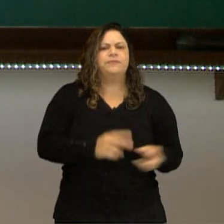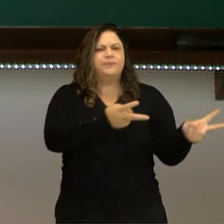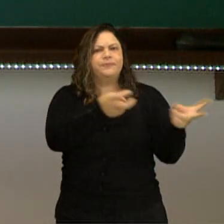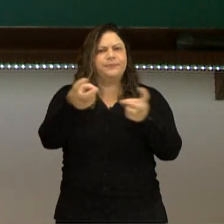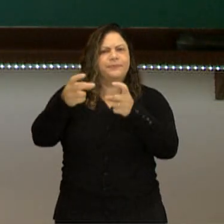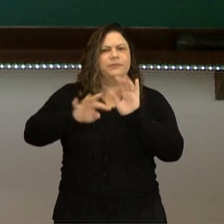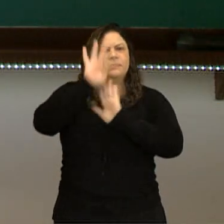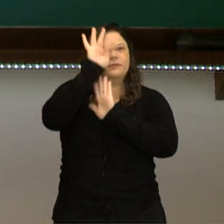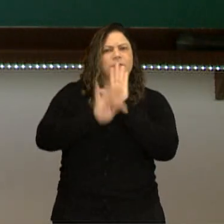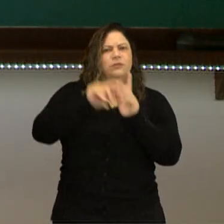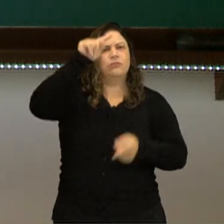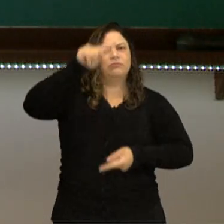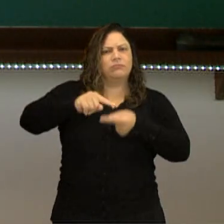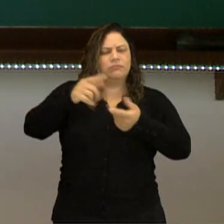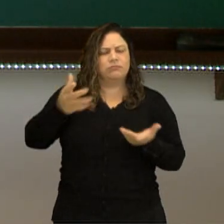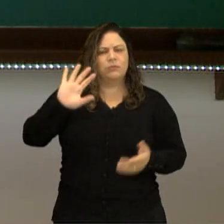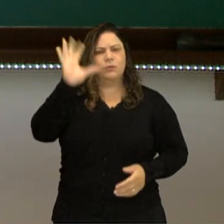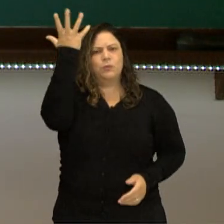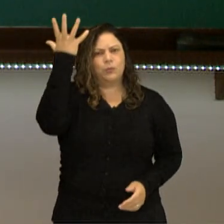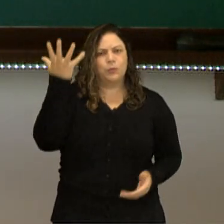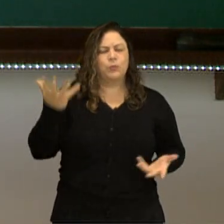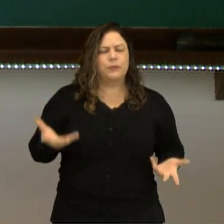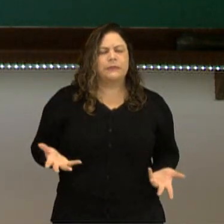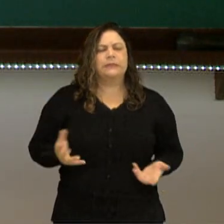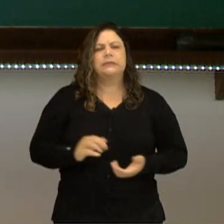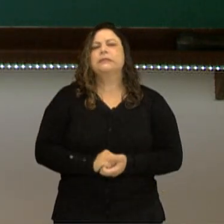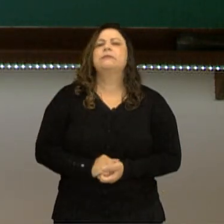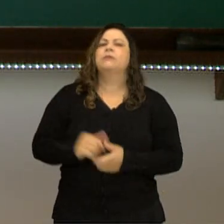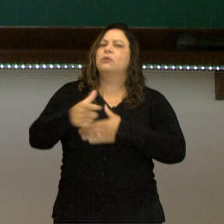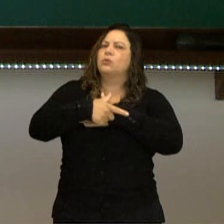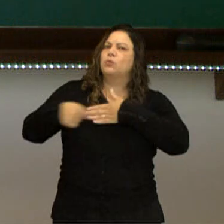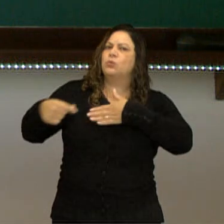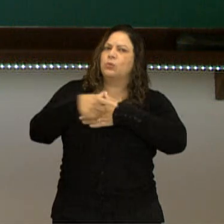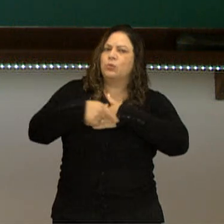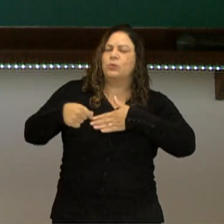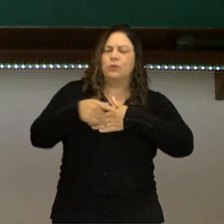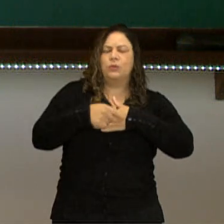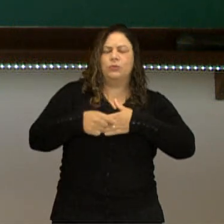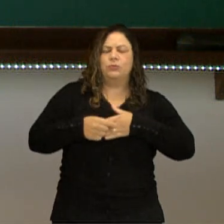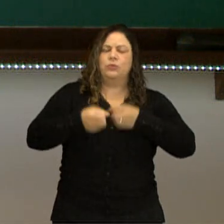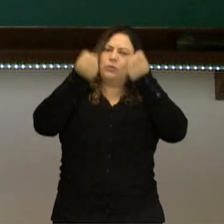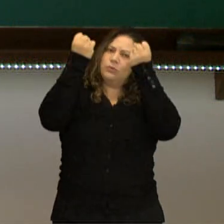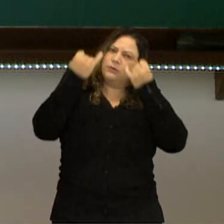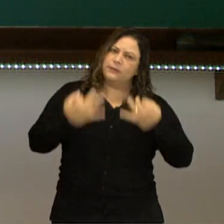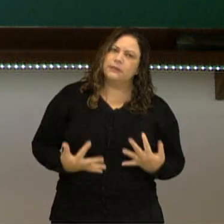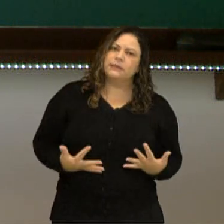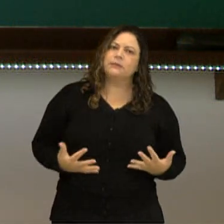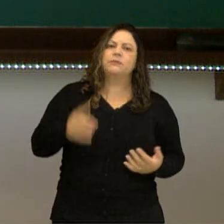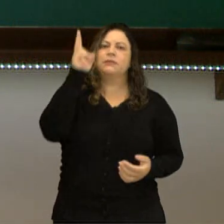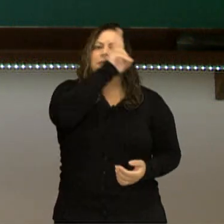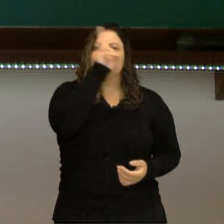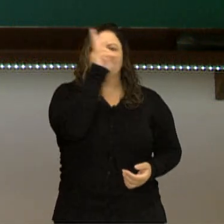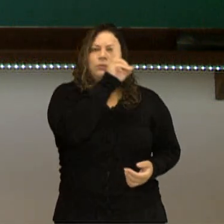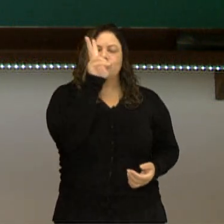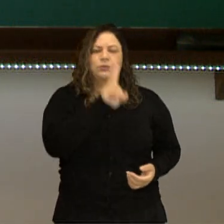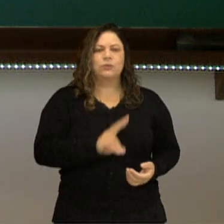curto, é um acontecimento que o autor narra em sua história, ok?